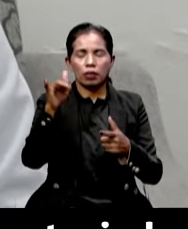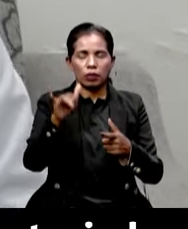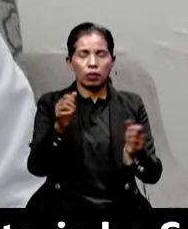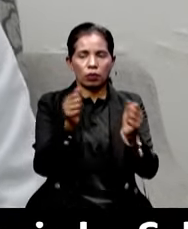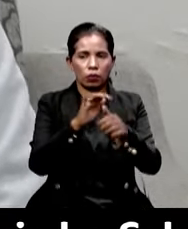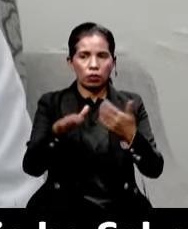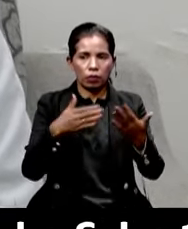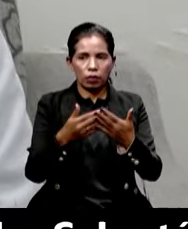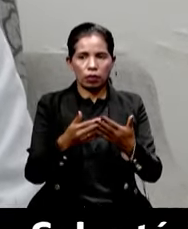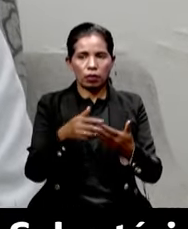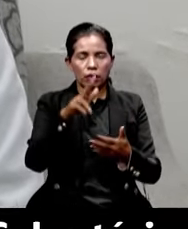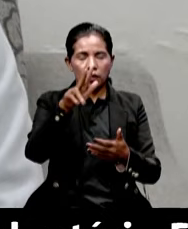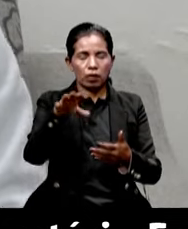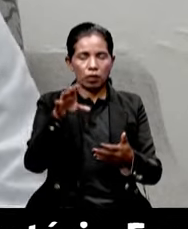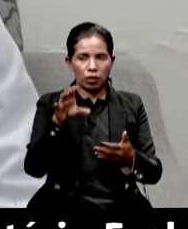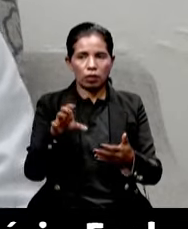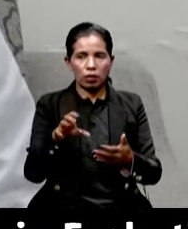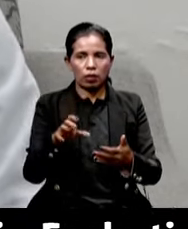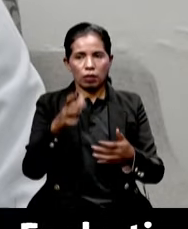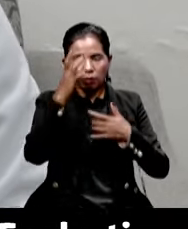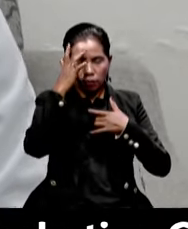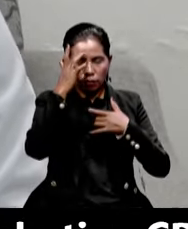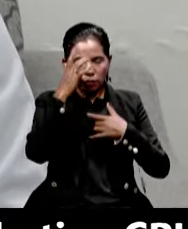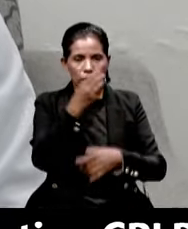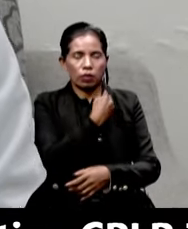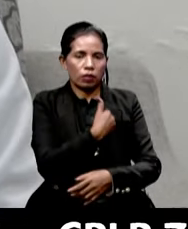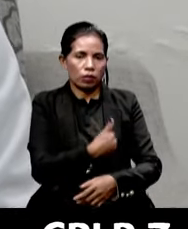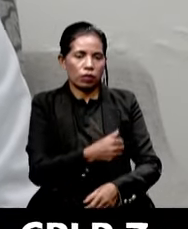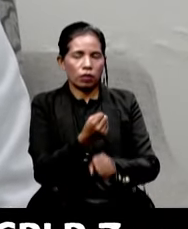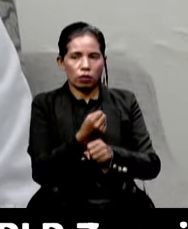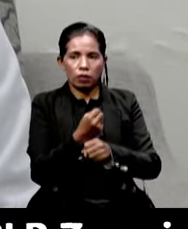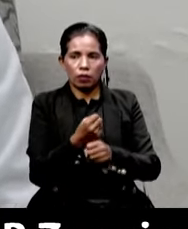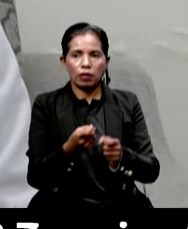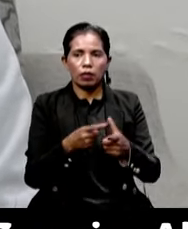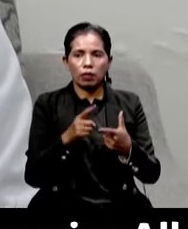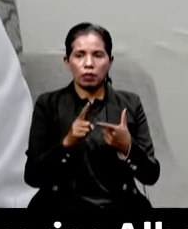siran itu 300 tahun nak be sofro moras stroke i